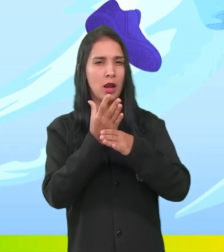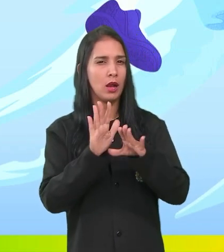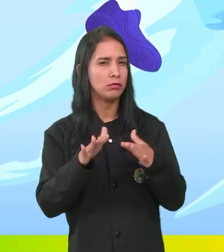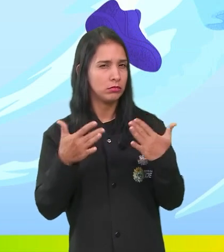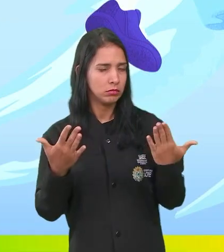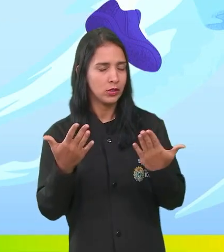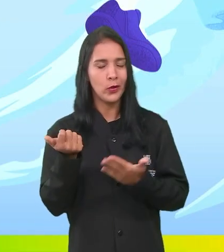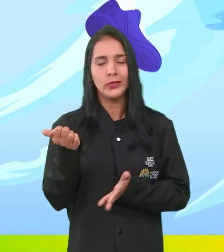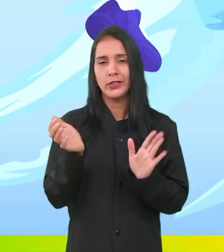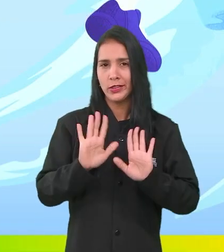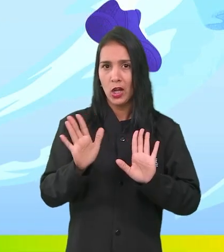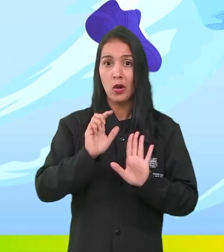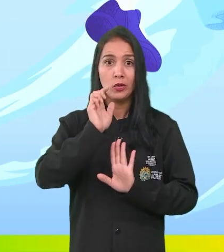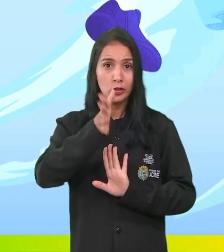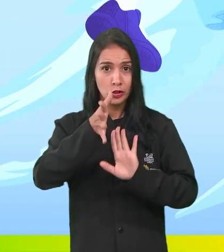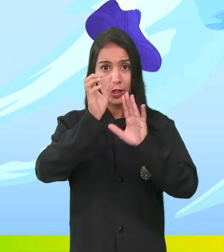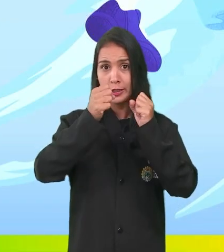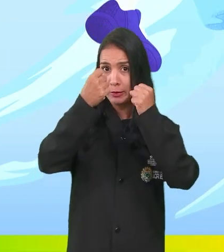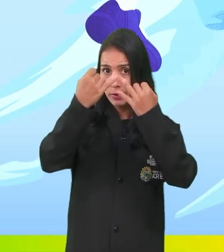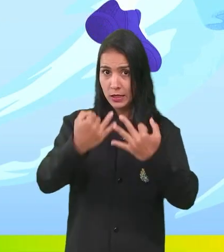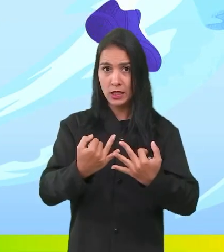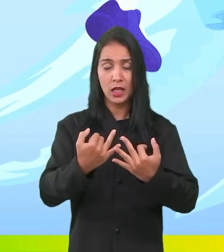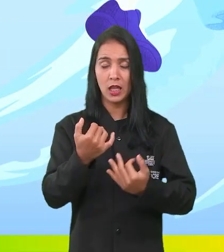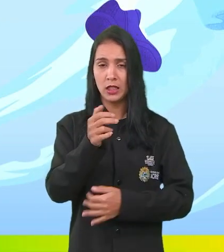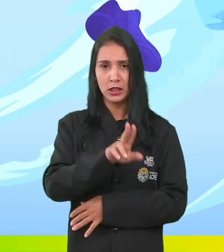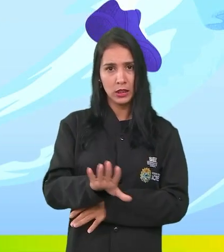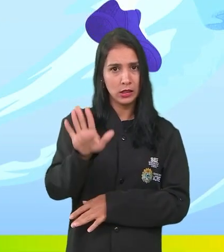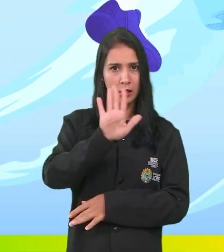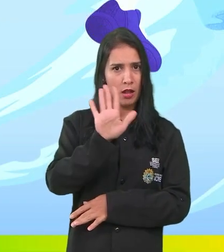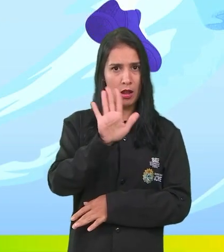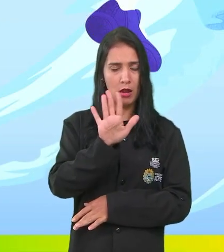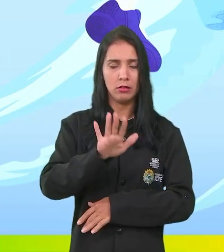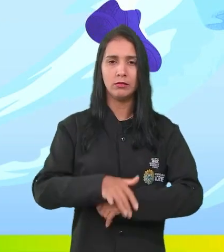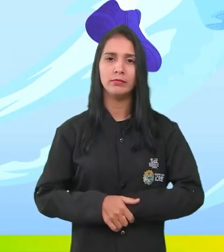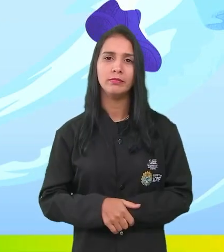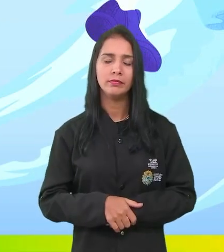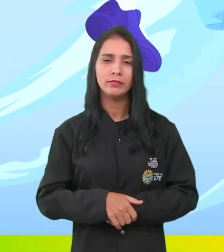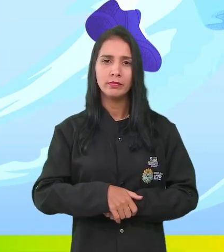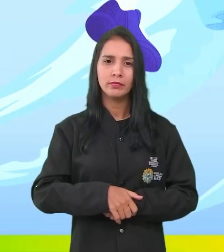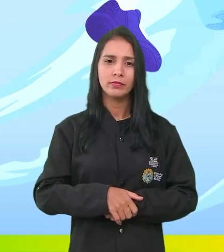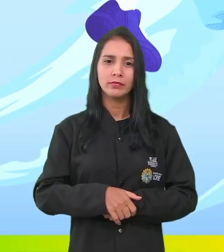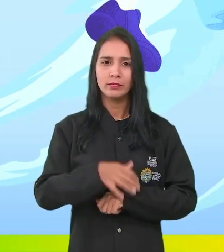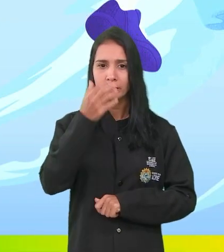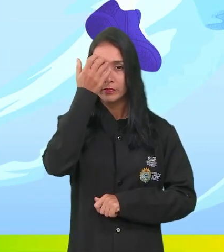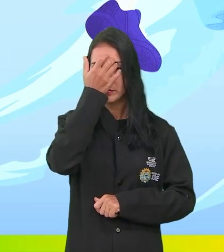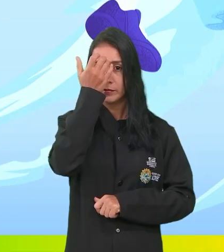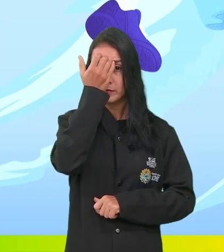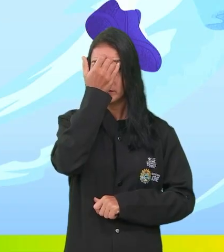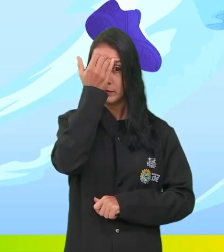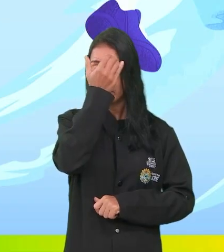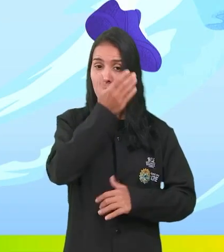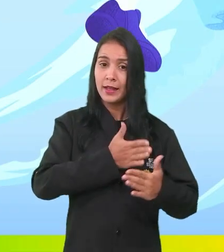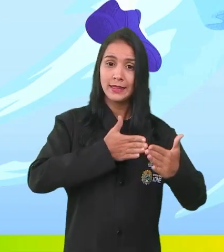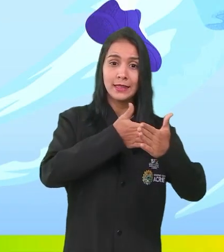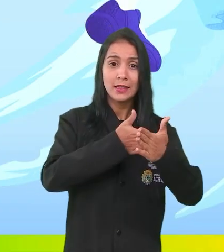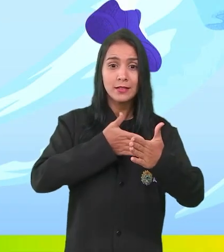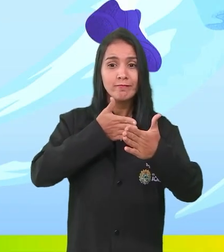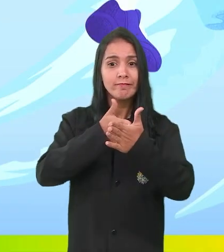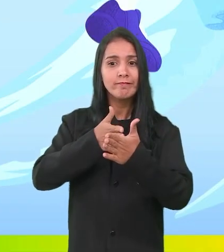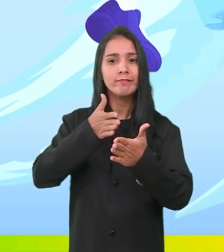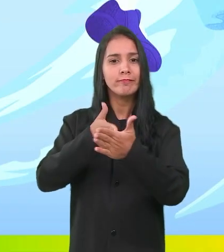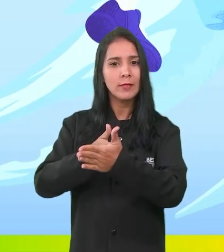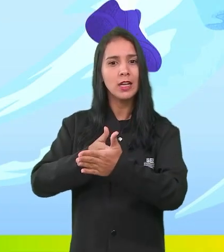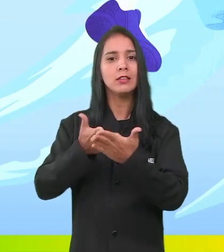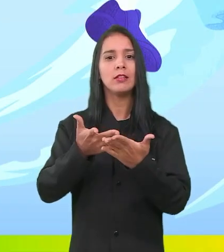ela não é exclusiva somente para a arte. Letra D. Limita-se a sinais deliberados e